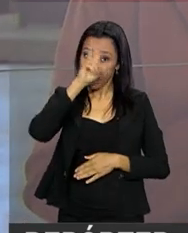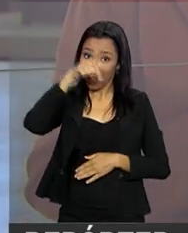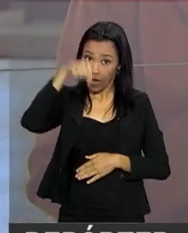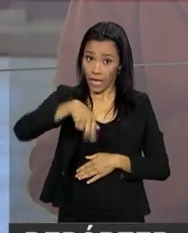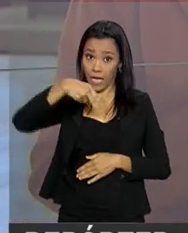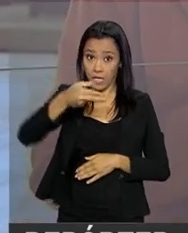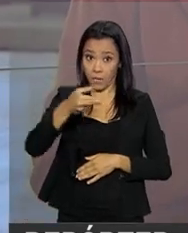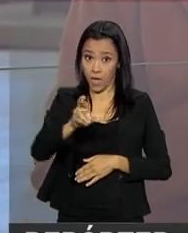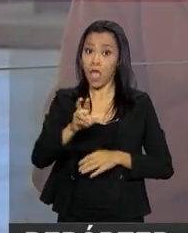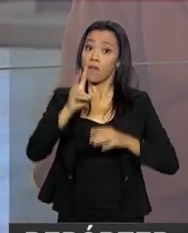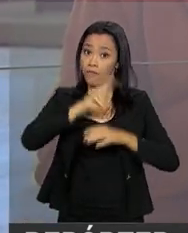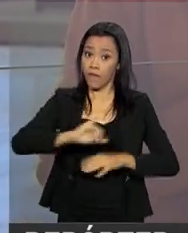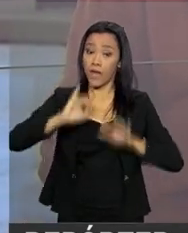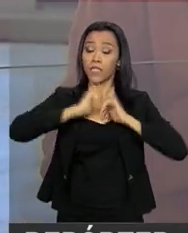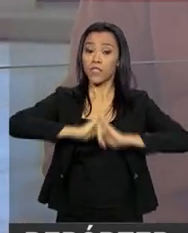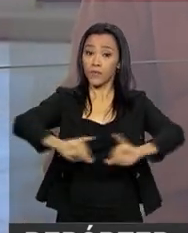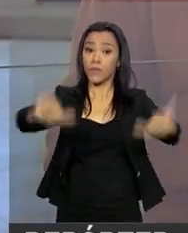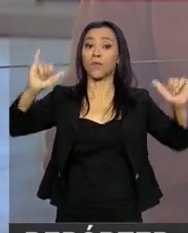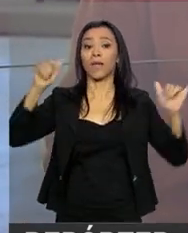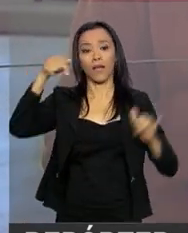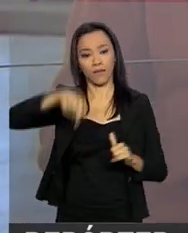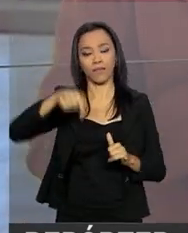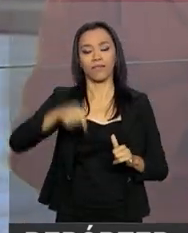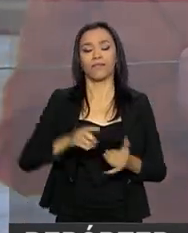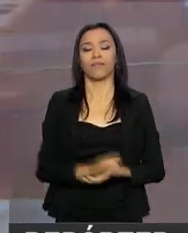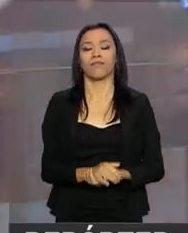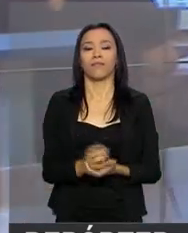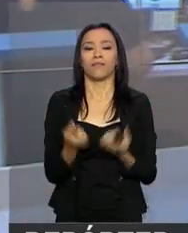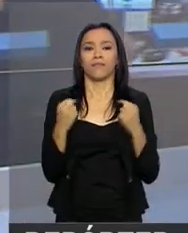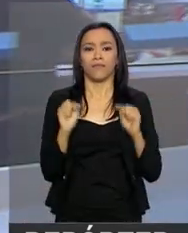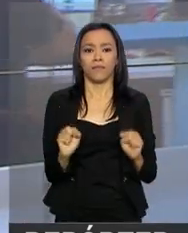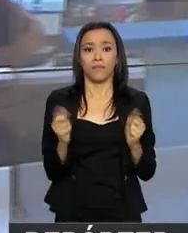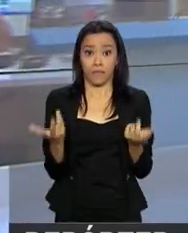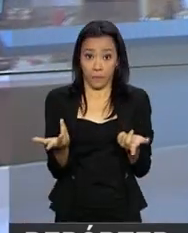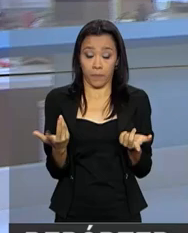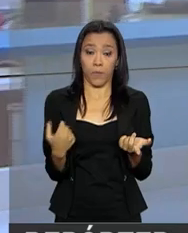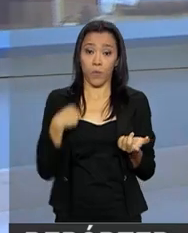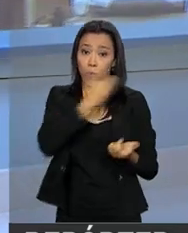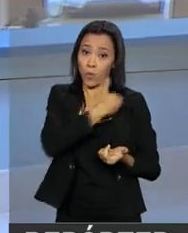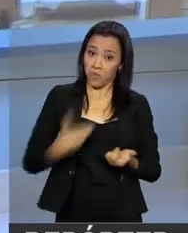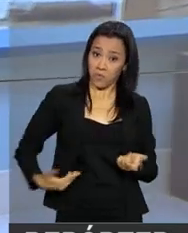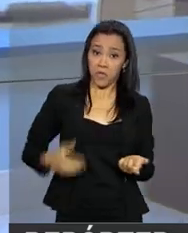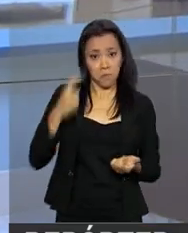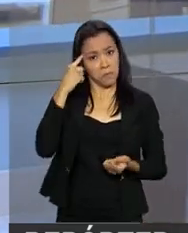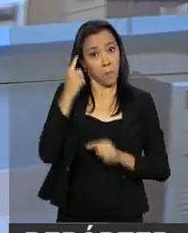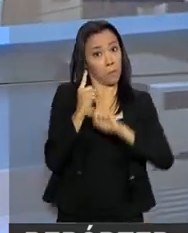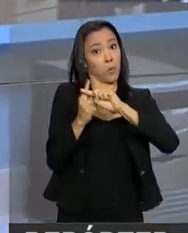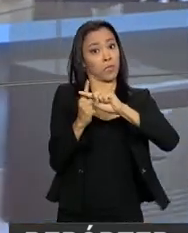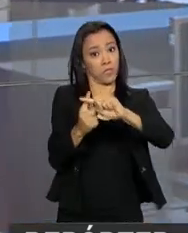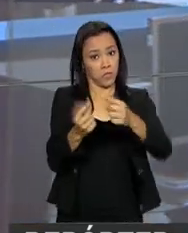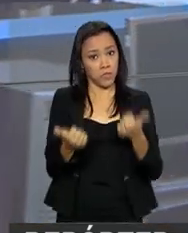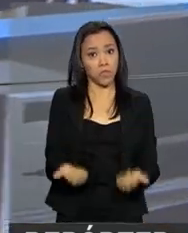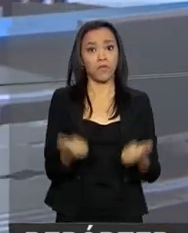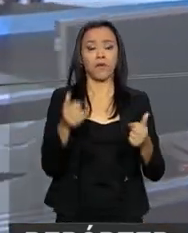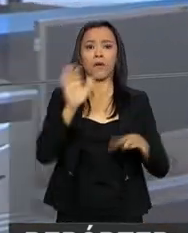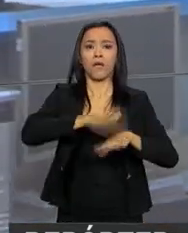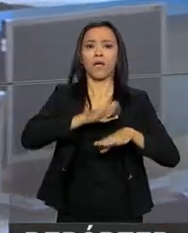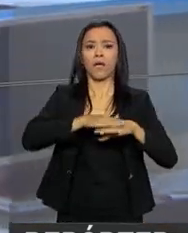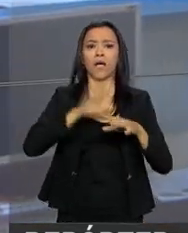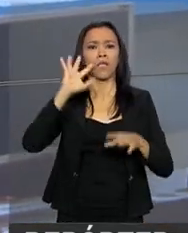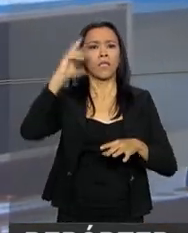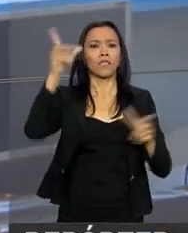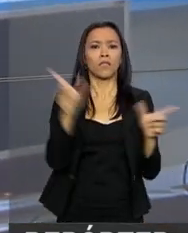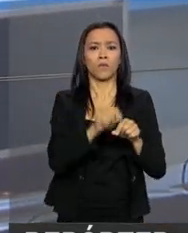vai transmitir ao vivo essa cerimônia do Palácio do Planalto. Bom, e o governo avaliou como positiva a decisão do Supremo